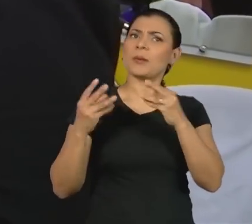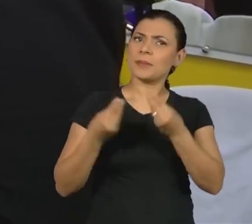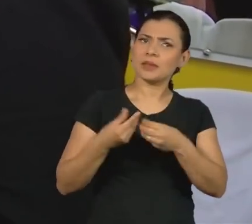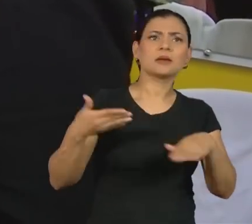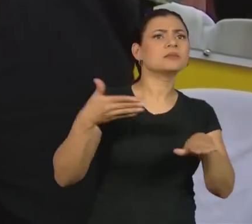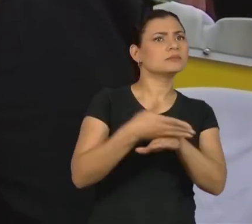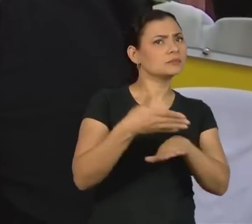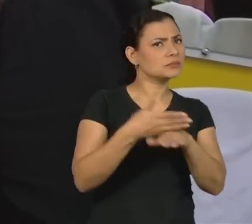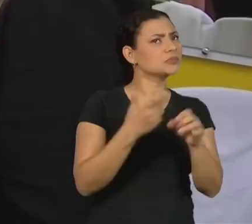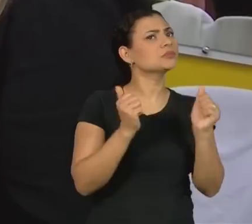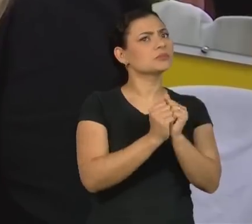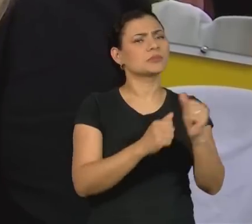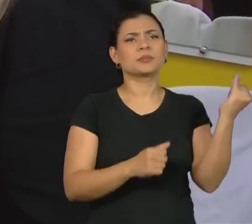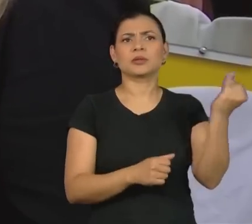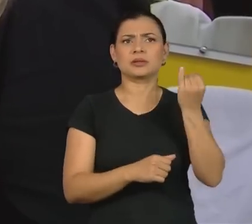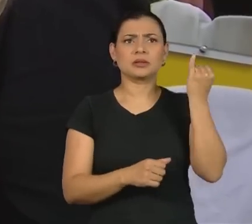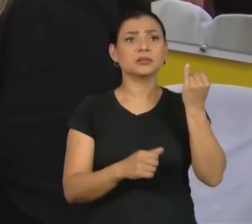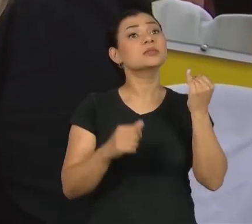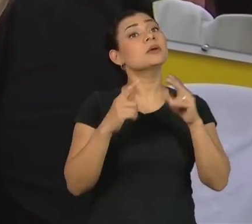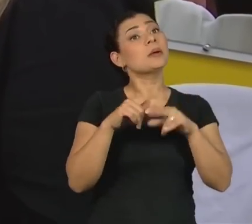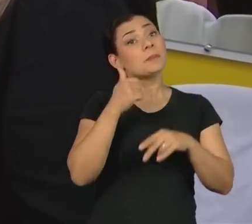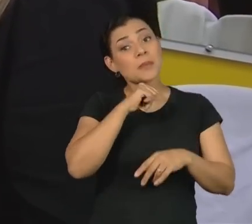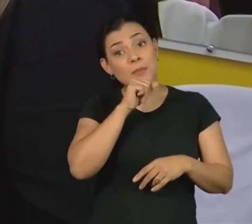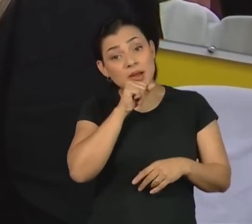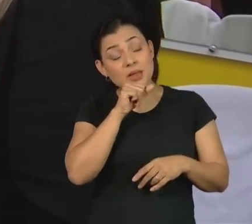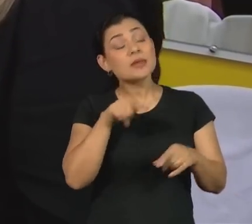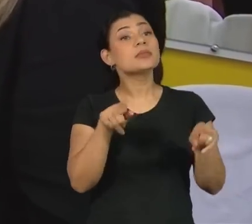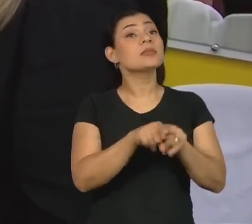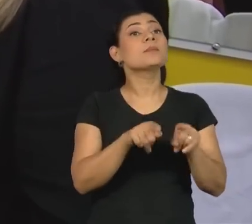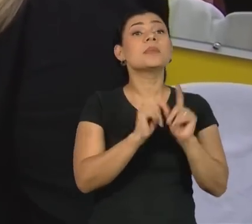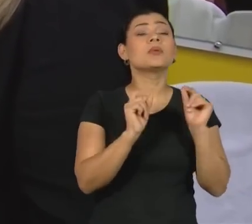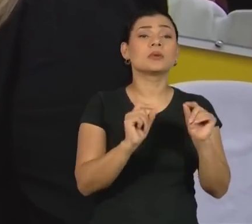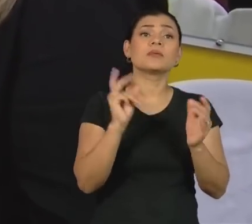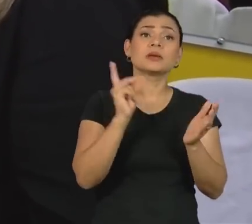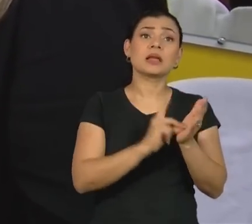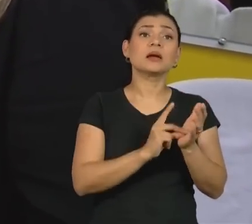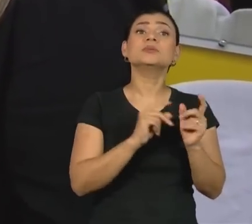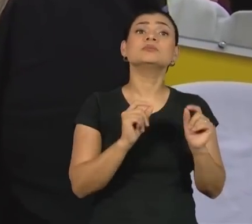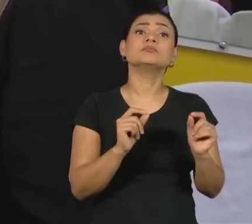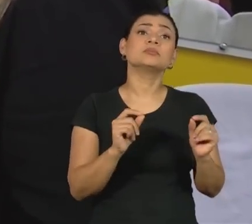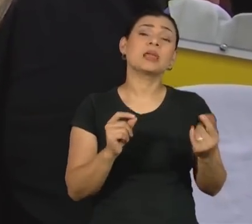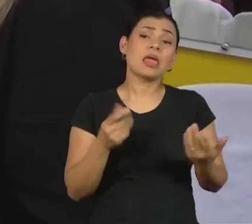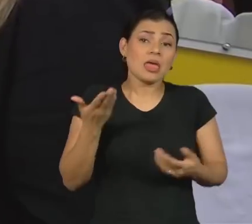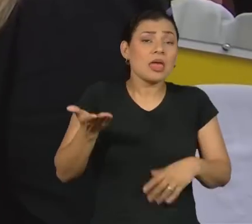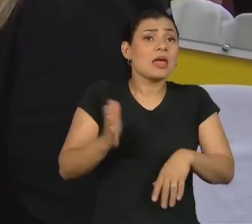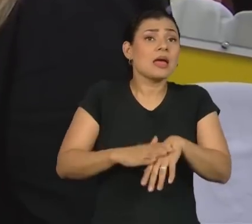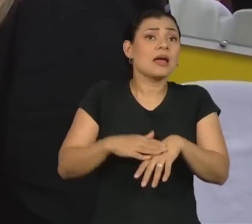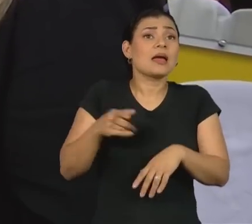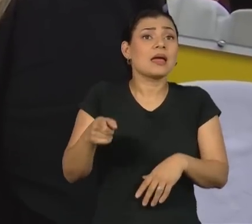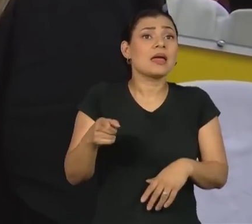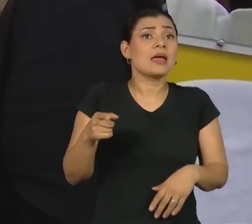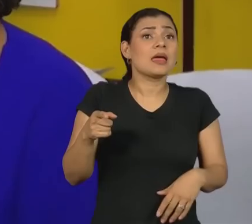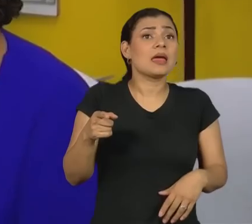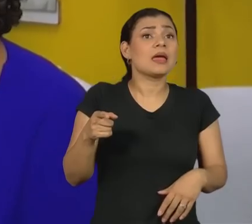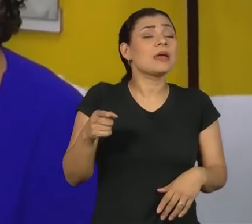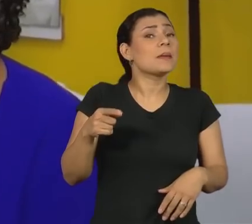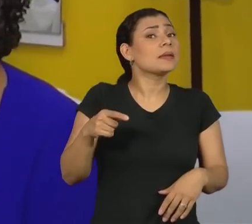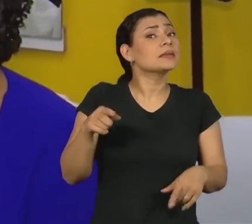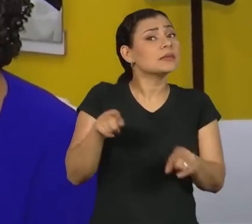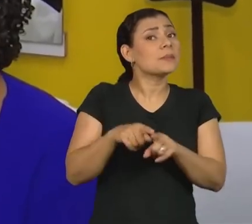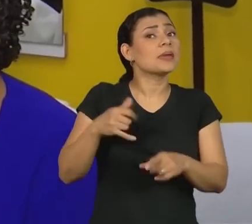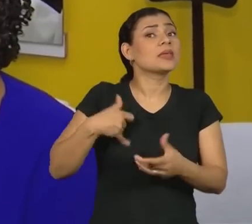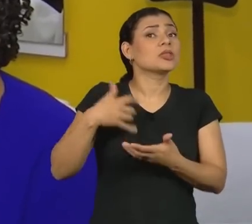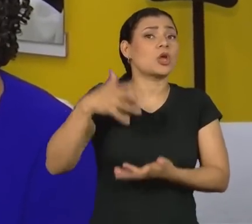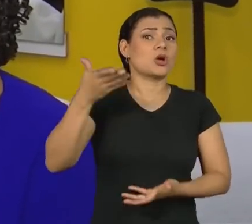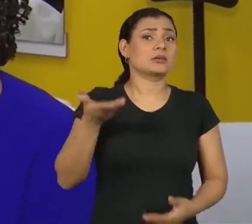família, não só da mãe, né? Como assim, entre ser mãe, enfim, além do mais,